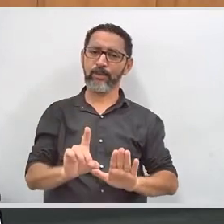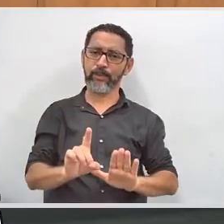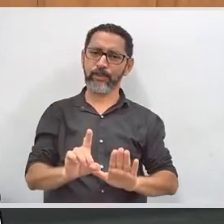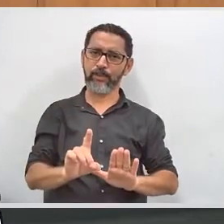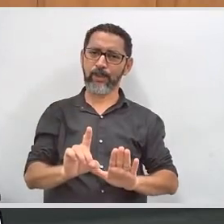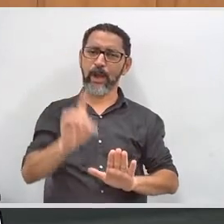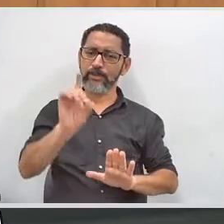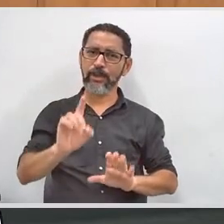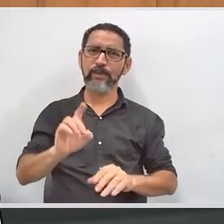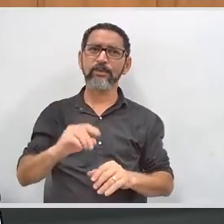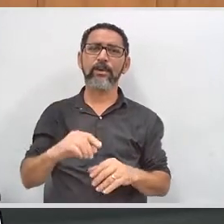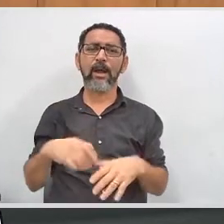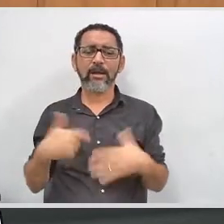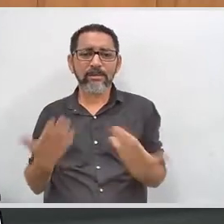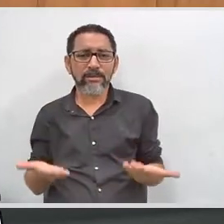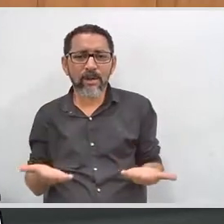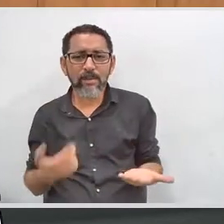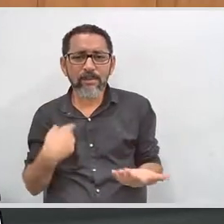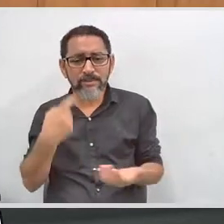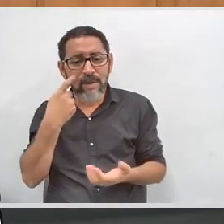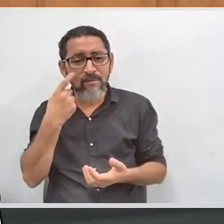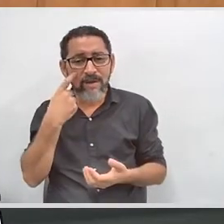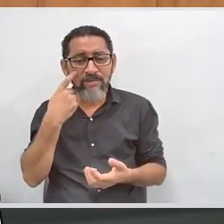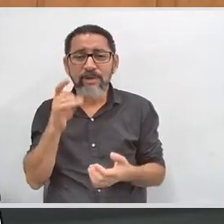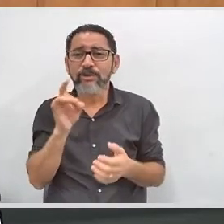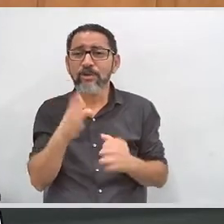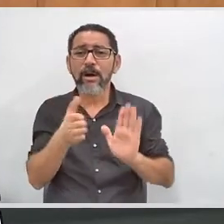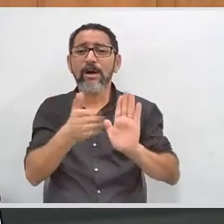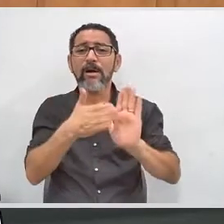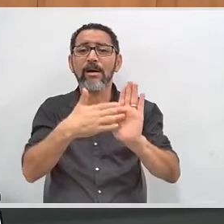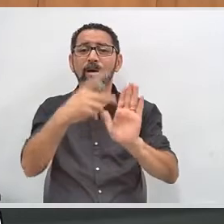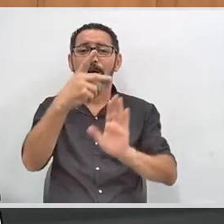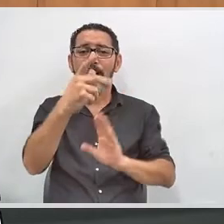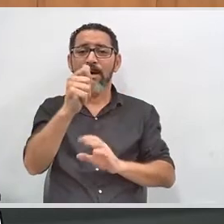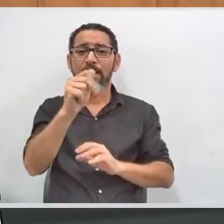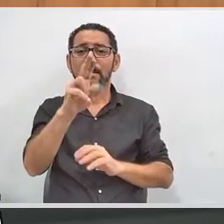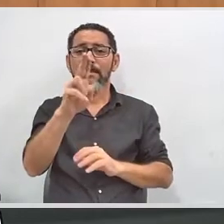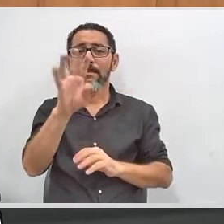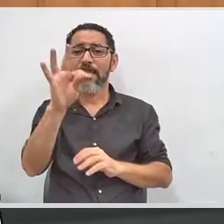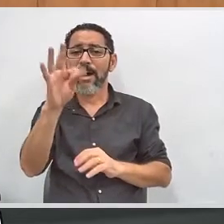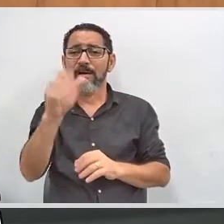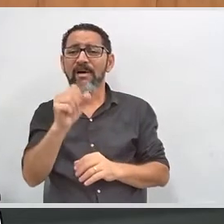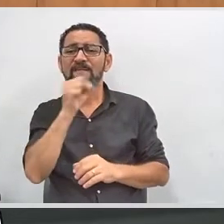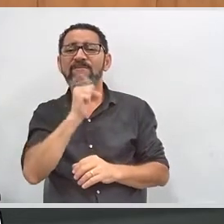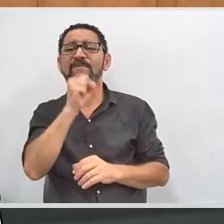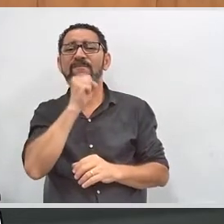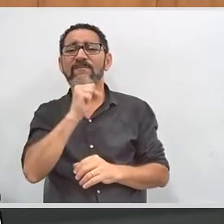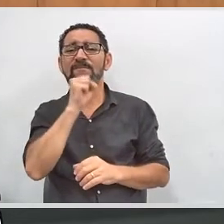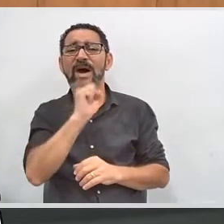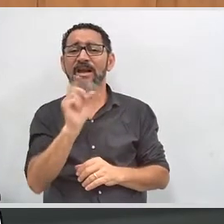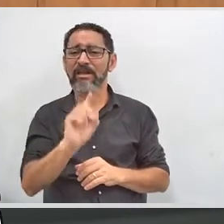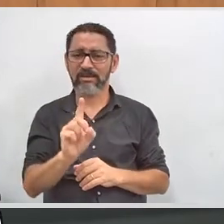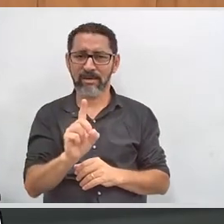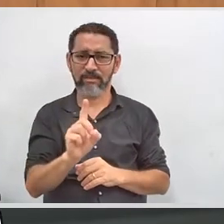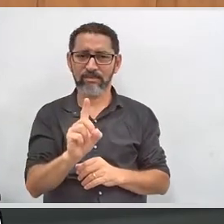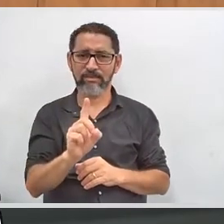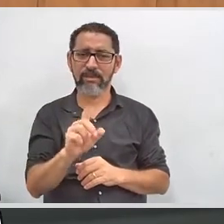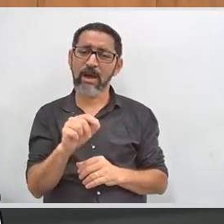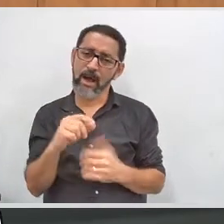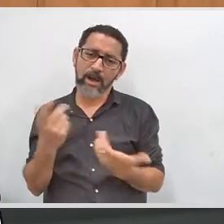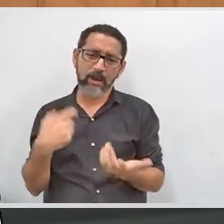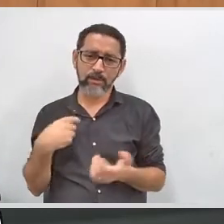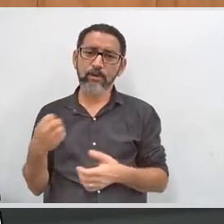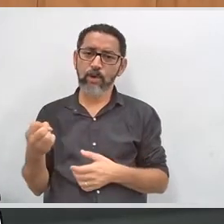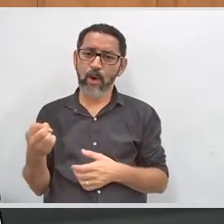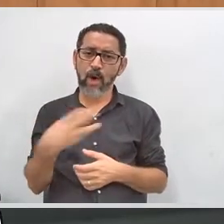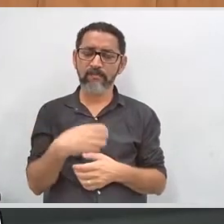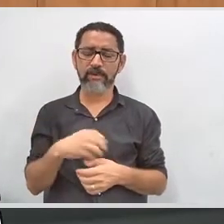deficiência. E a gente vem, isso não é uma pauta assim tão velha para nós, ela é,